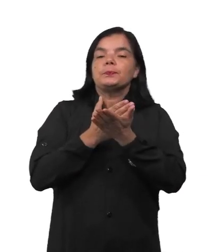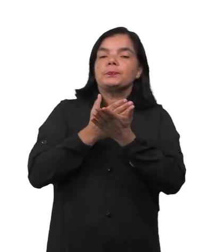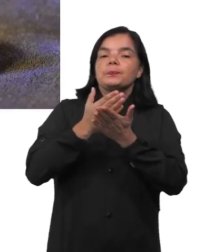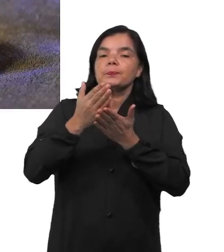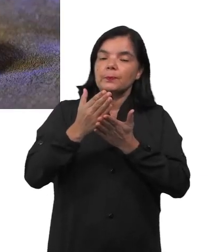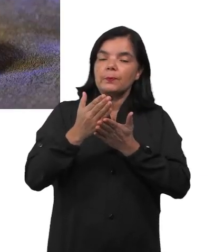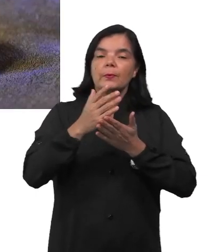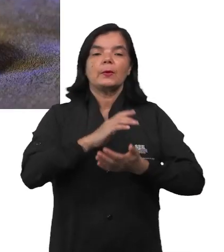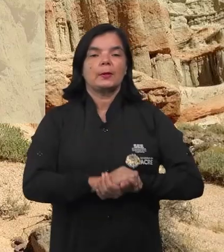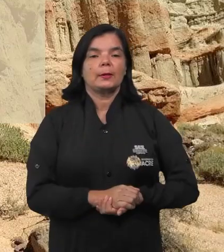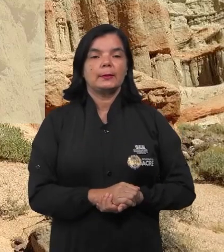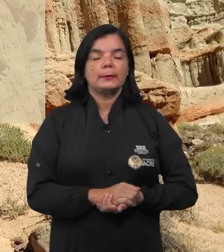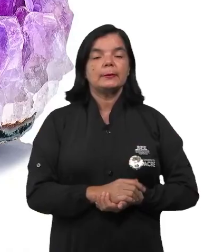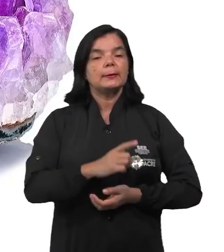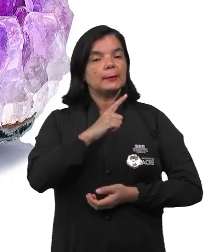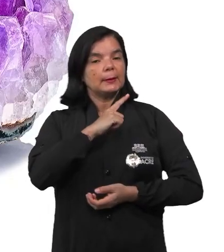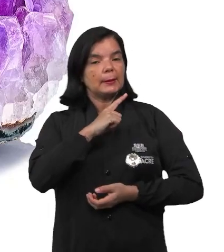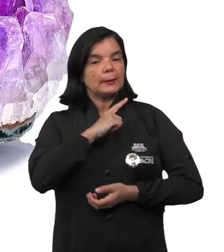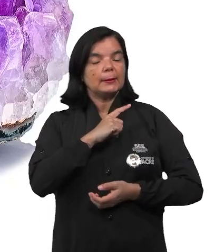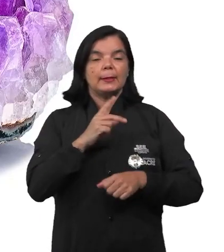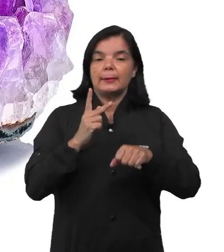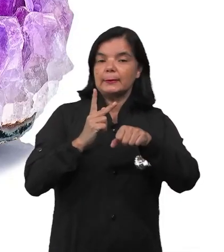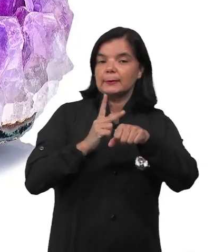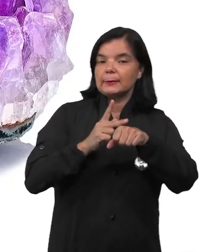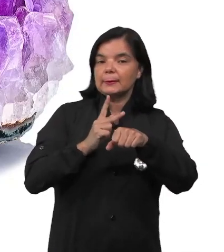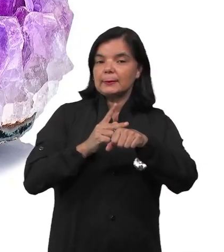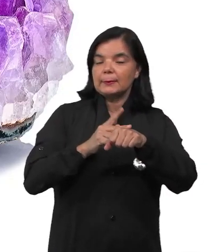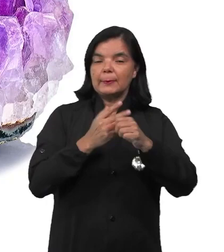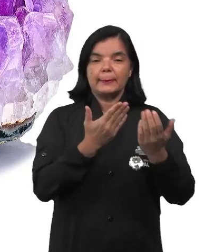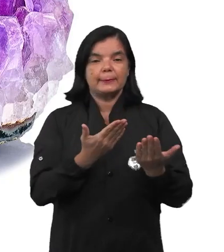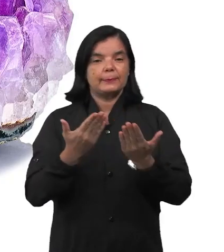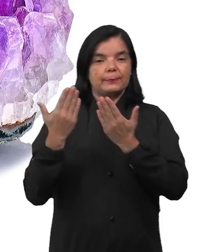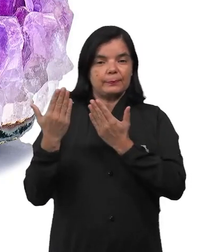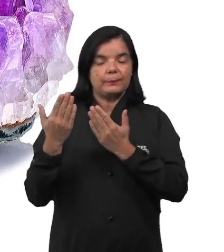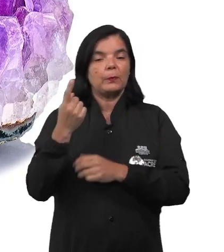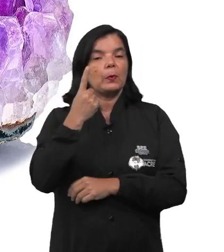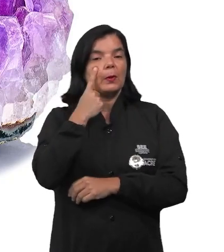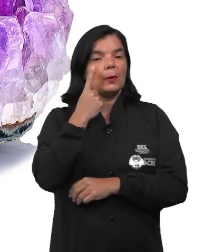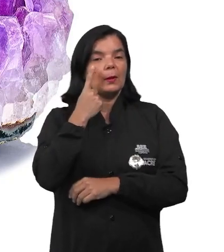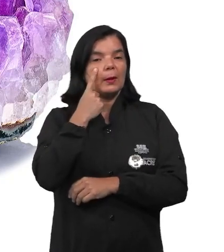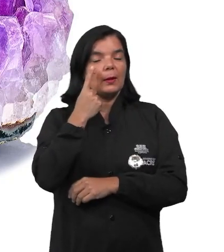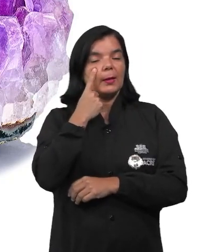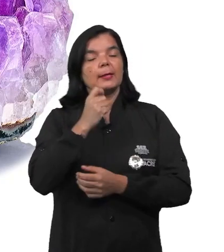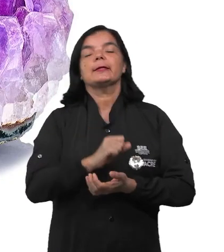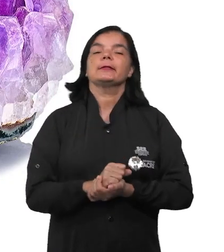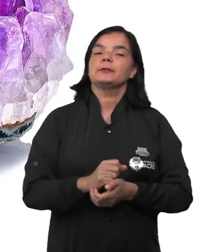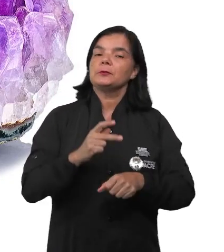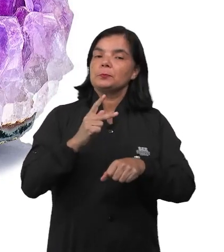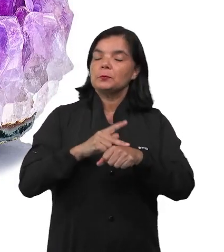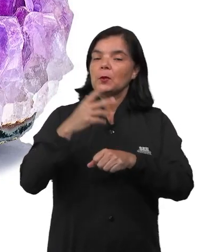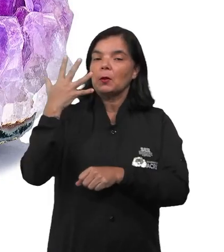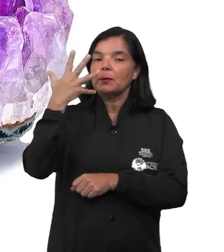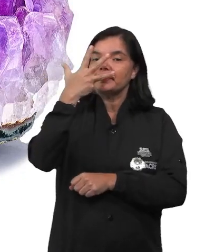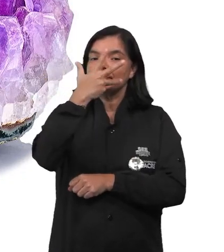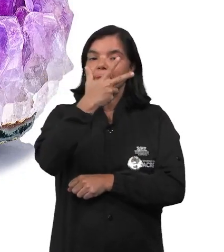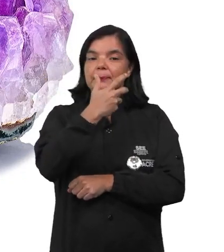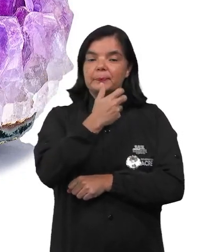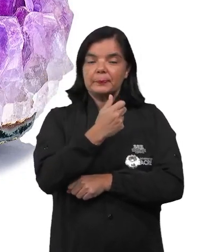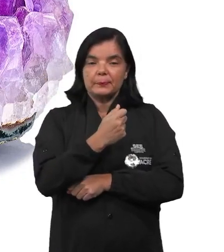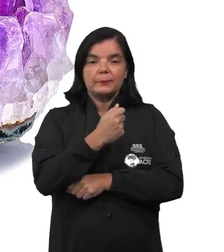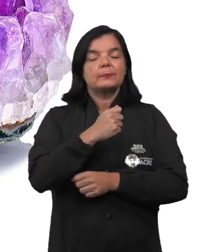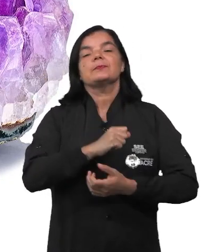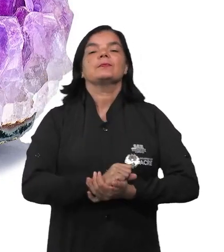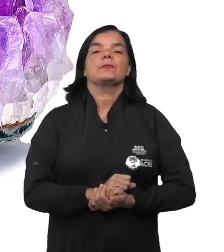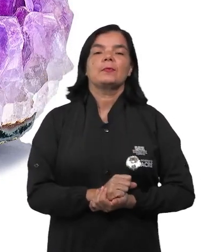início, nós vimos essa pedrinha aqui, né? Olha só que pedra bonita. Vamos ver se o